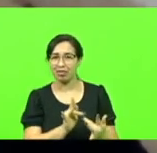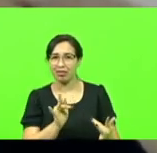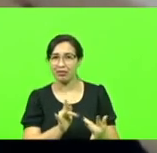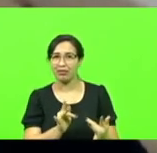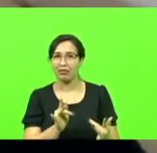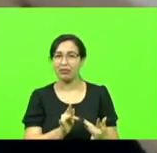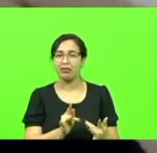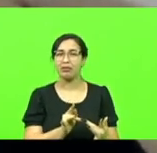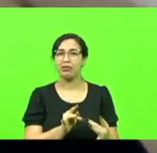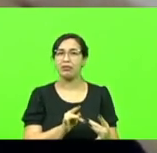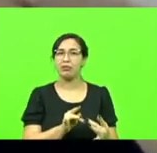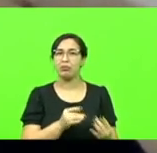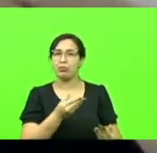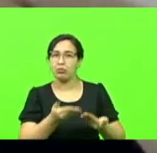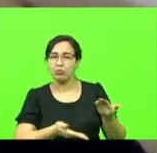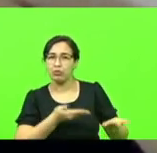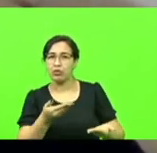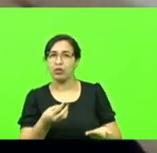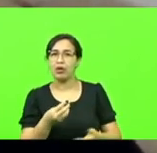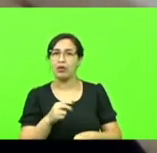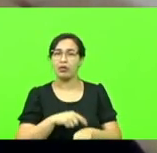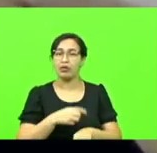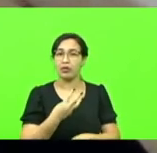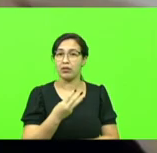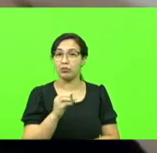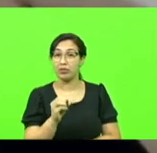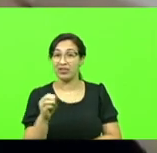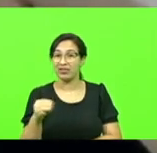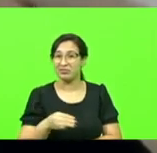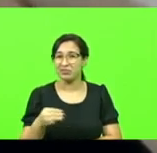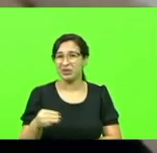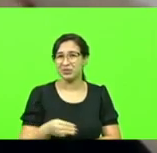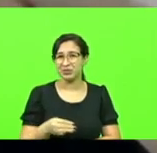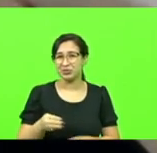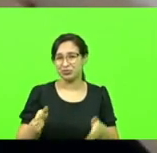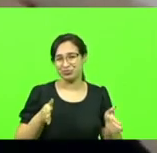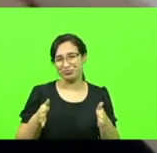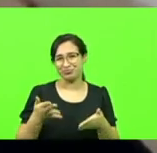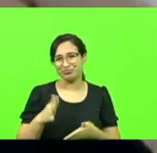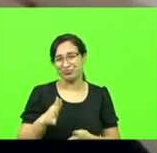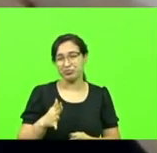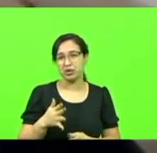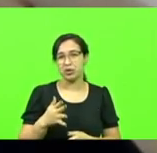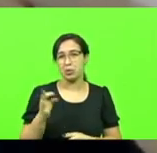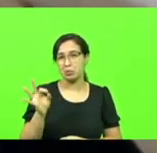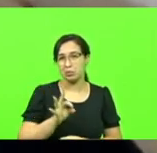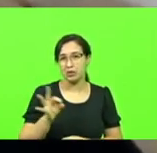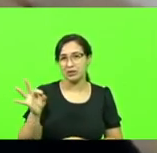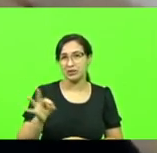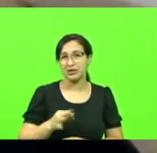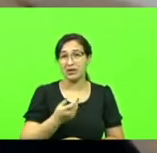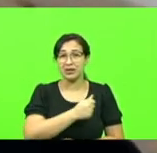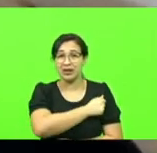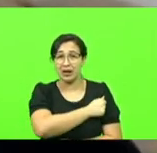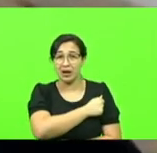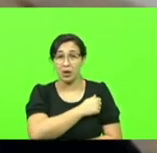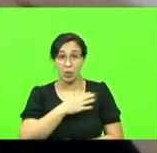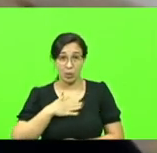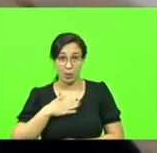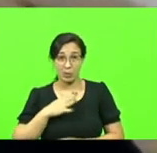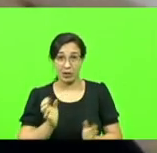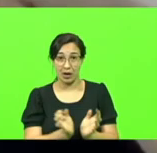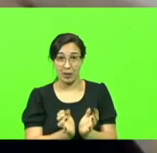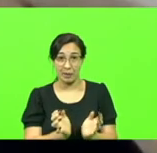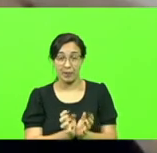é importante a gente deixar claro que esses alunos que estão sendo atendidos, essa porcentagem que a Simone falou, na minha PAI são 34%